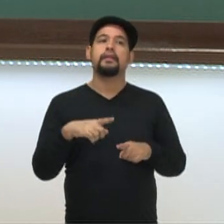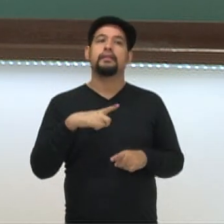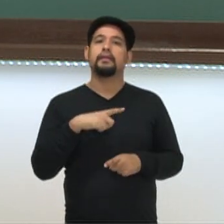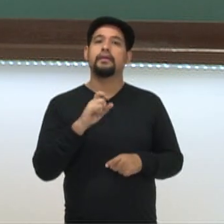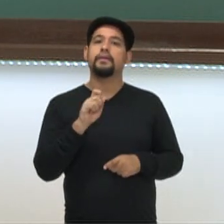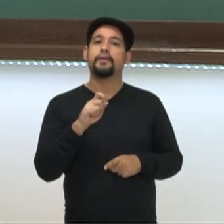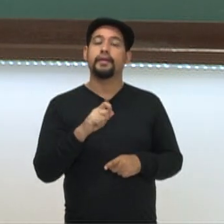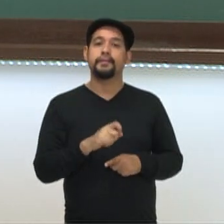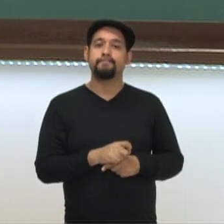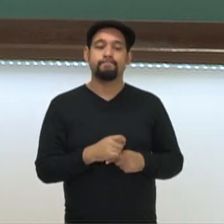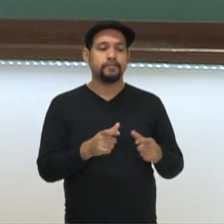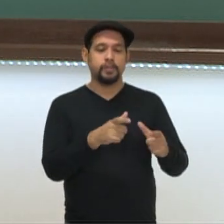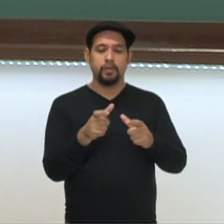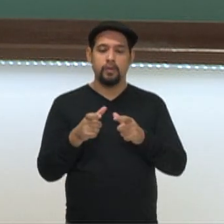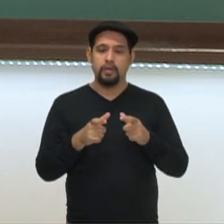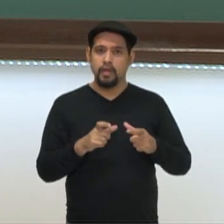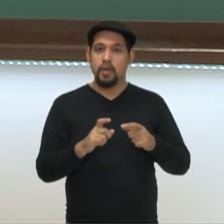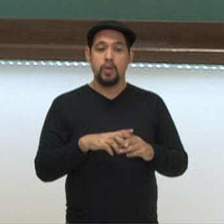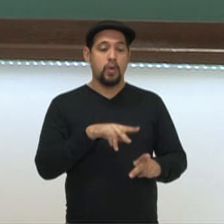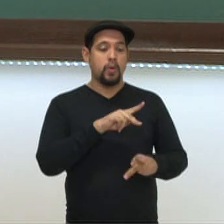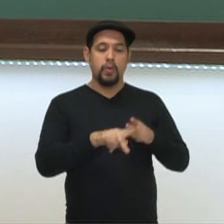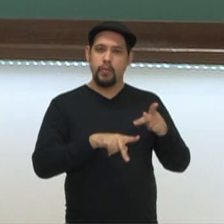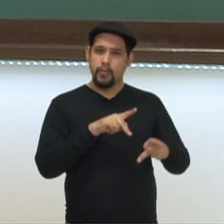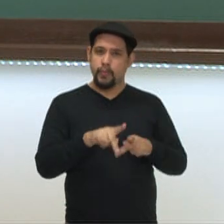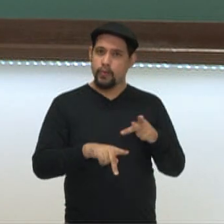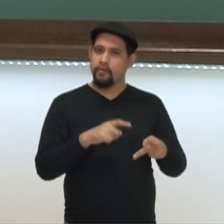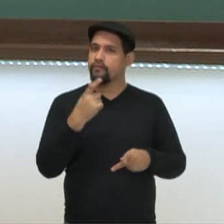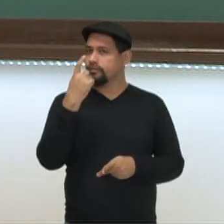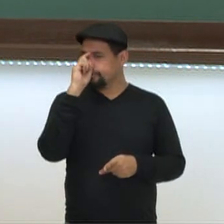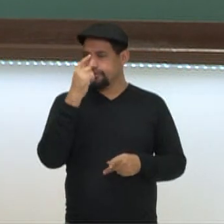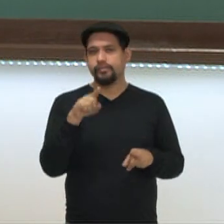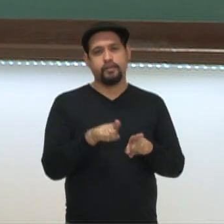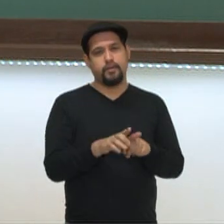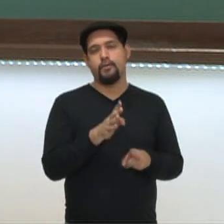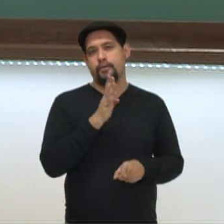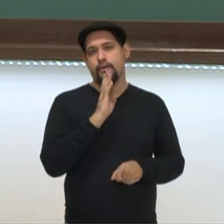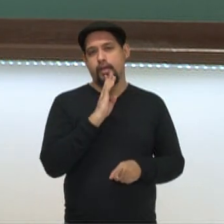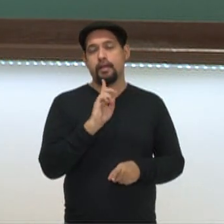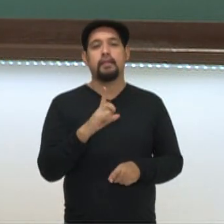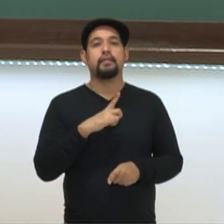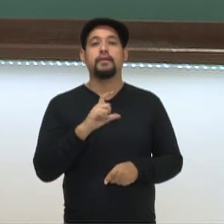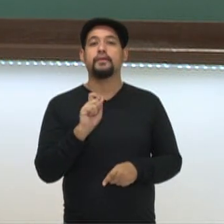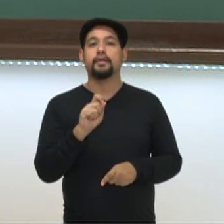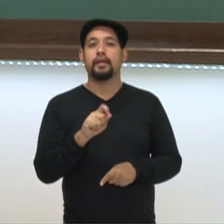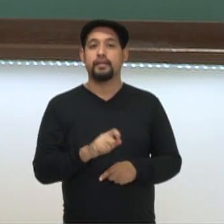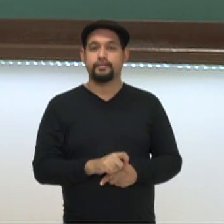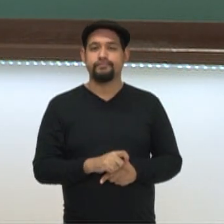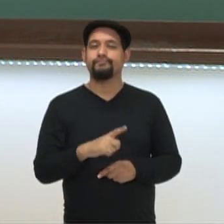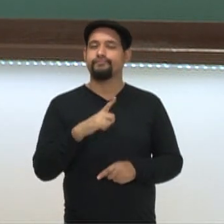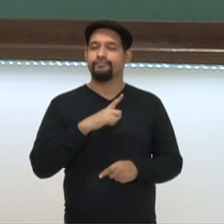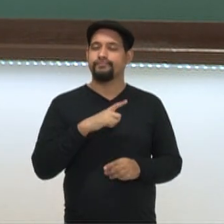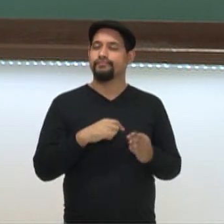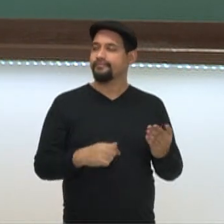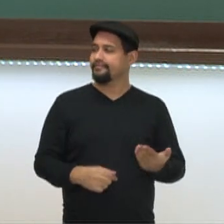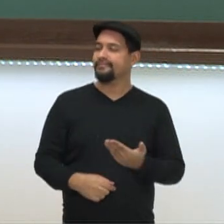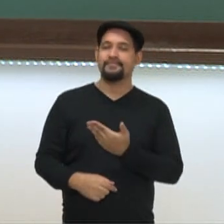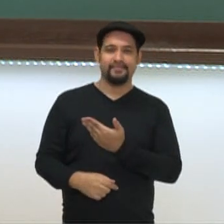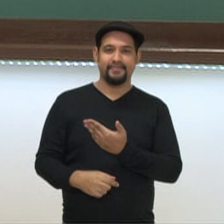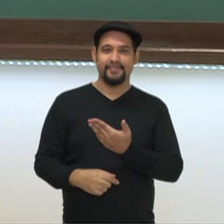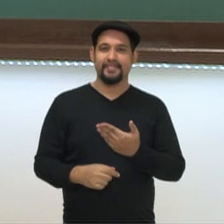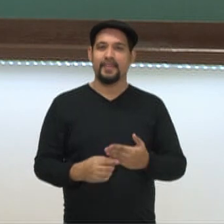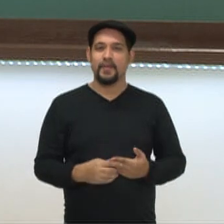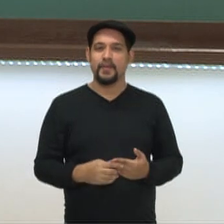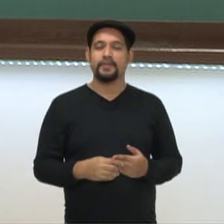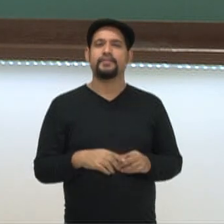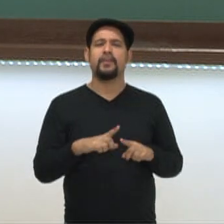são lugares sagrados para os povos indígenas da região, temos também um templo budista aqui no estado do